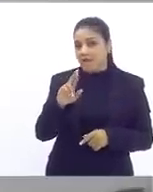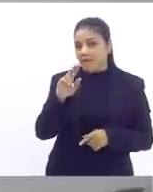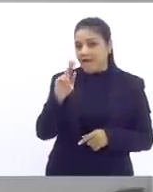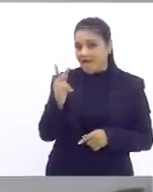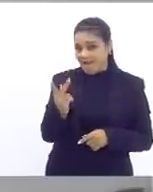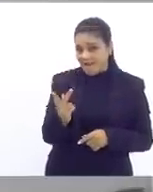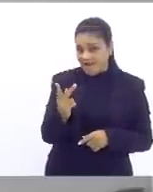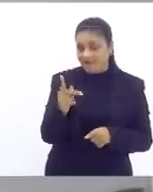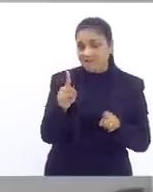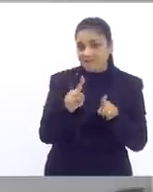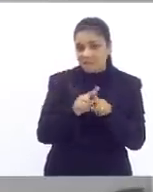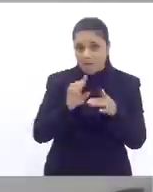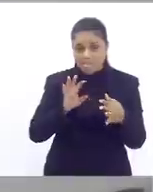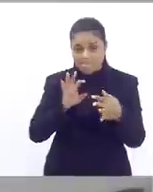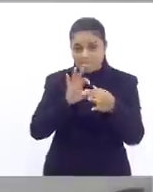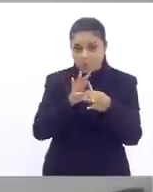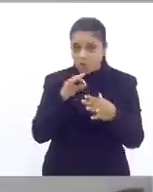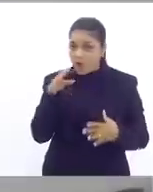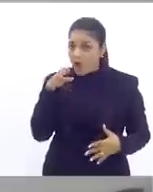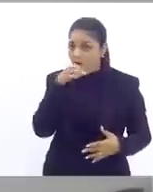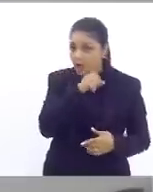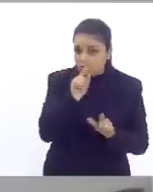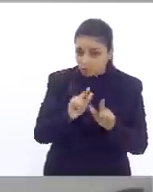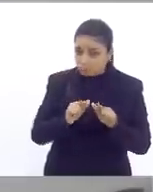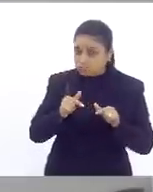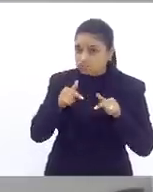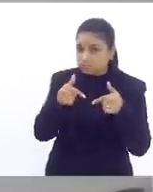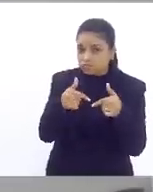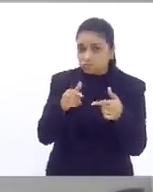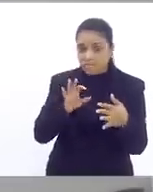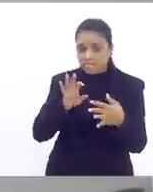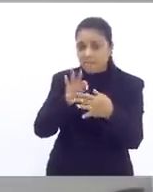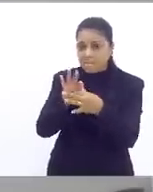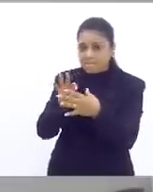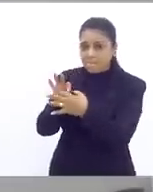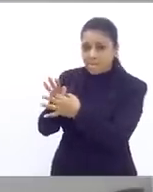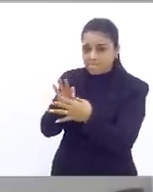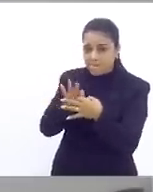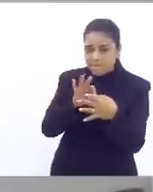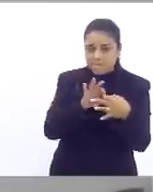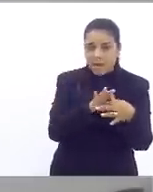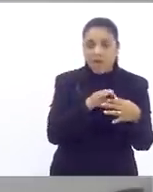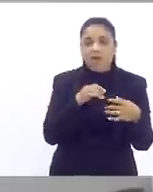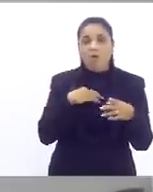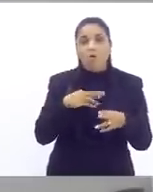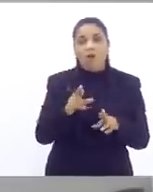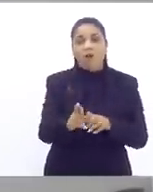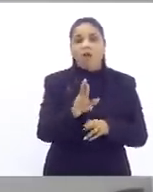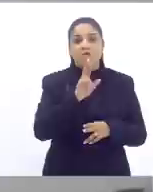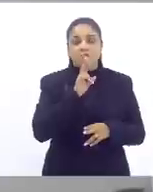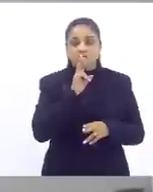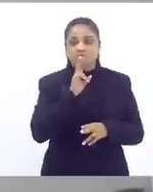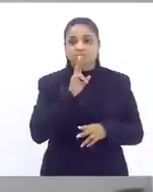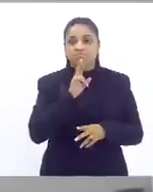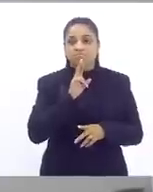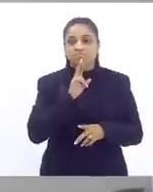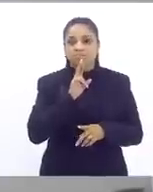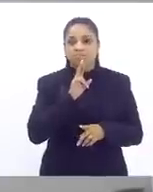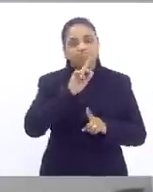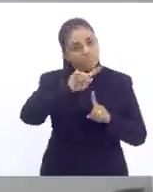maneira muito ágil é um resultado já